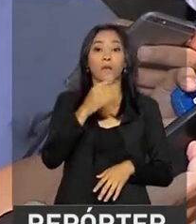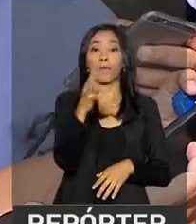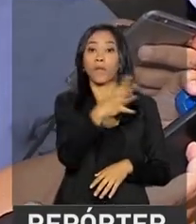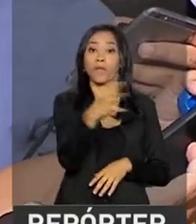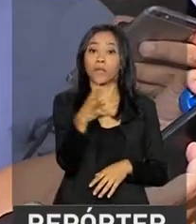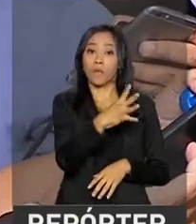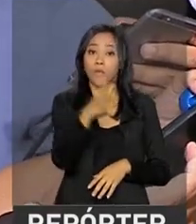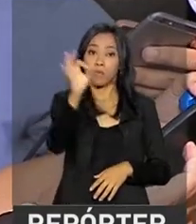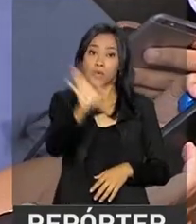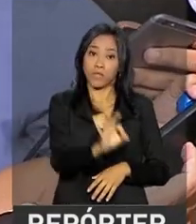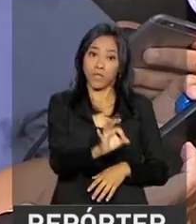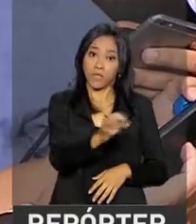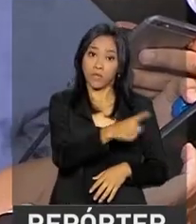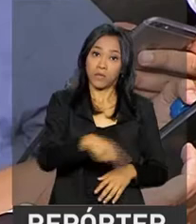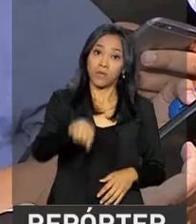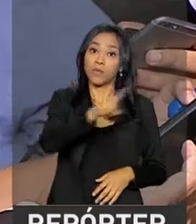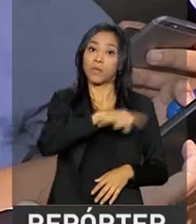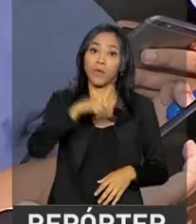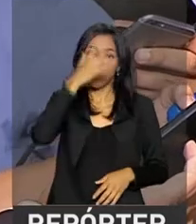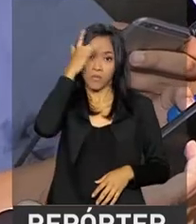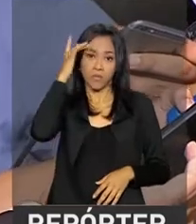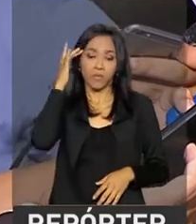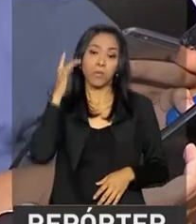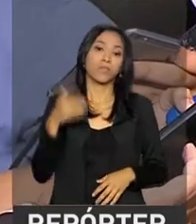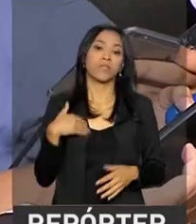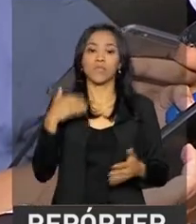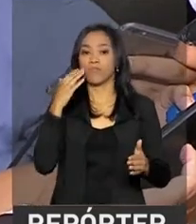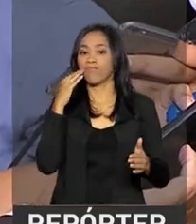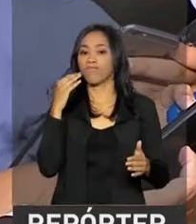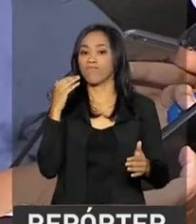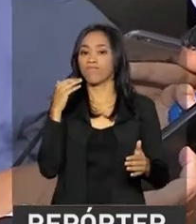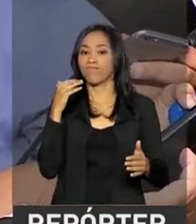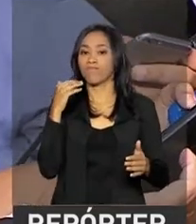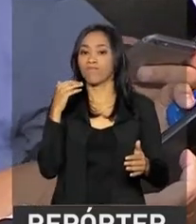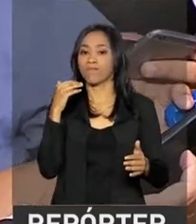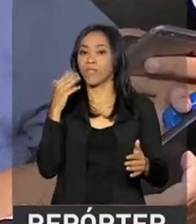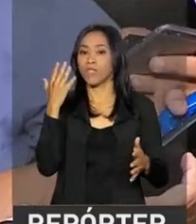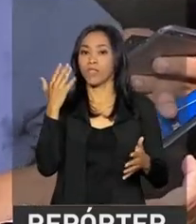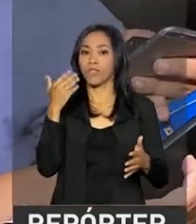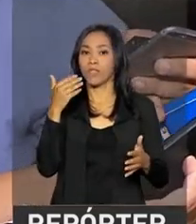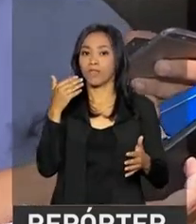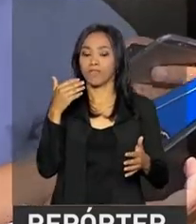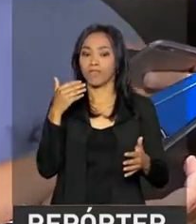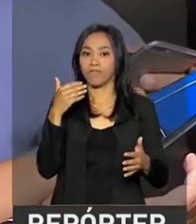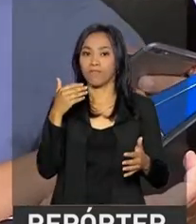44% o número daqueles que reprovam, o percentual daqueles que reprovam